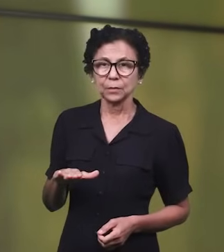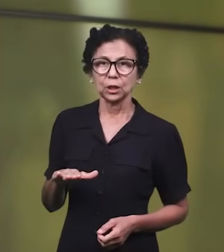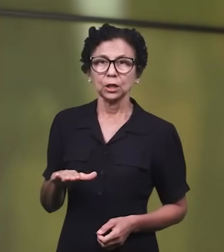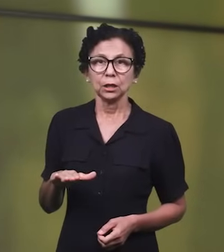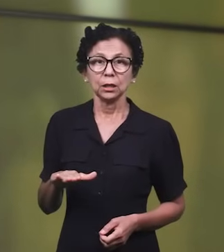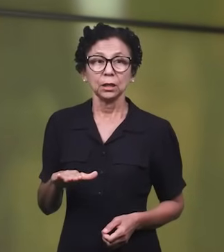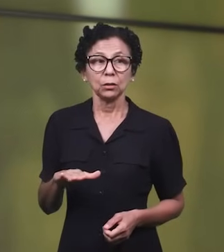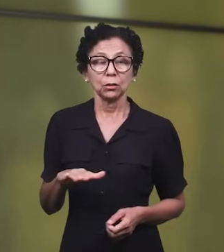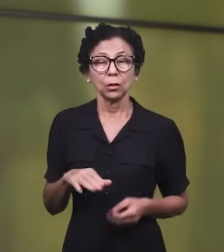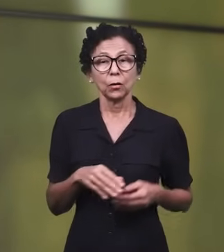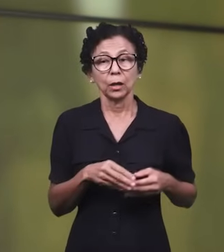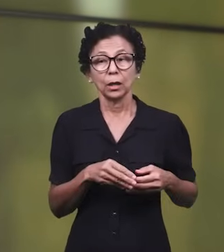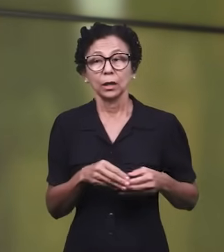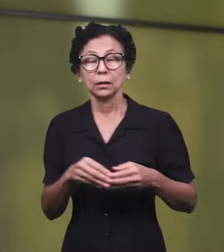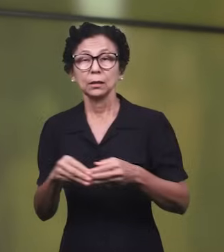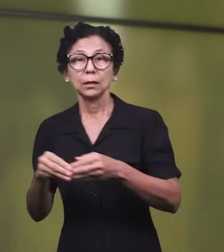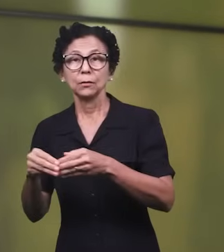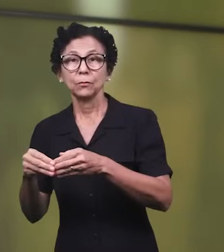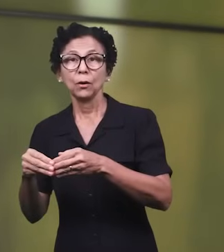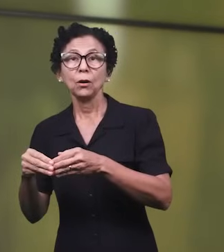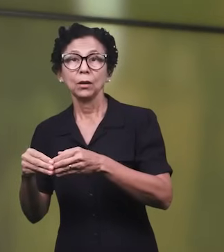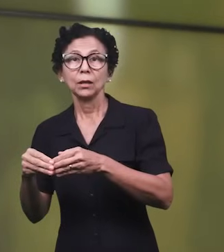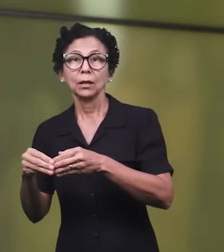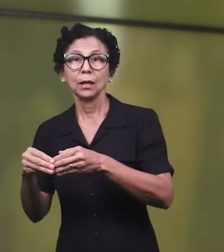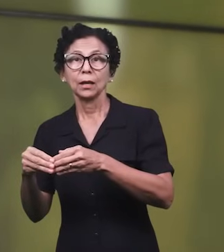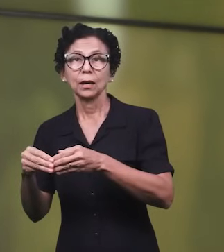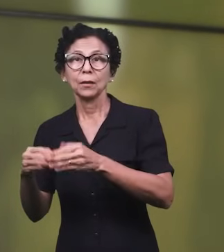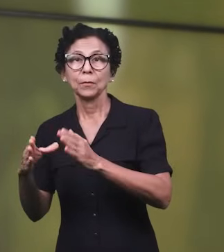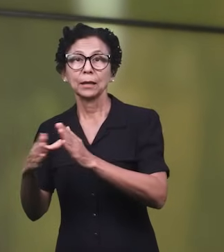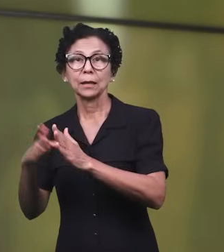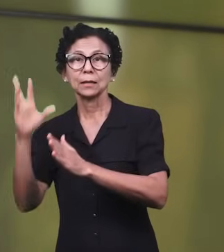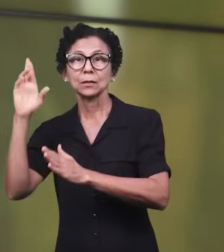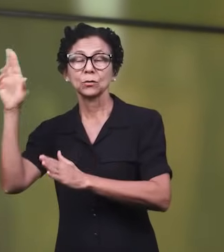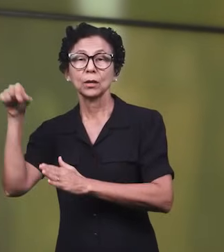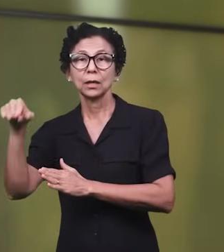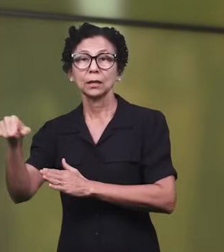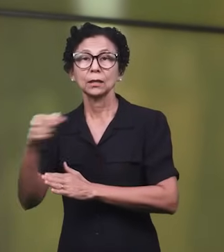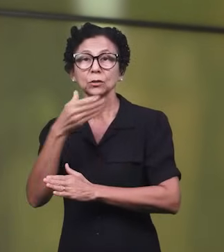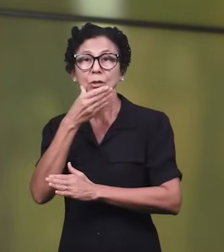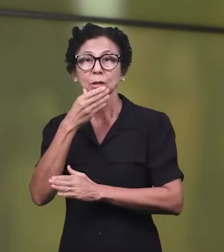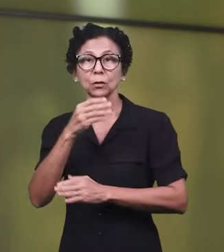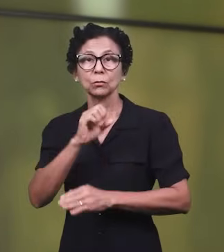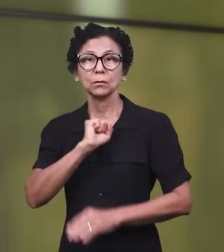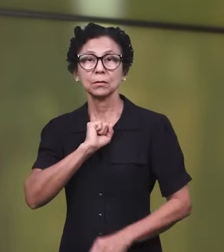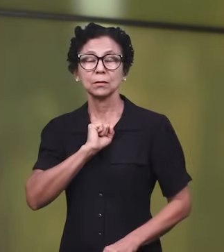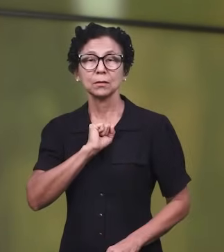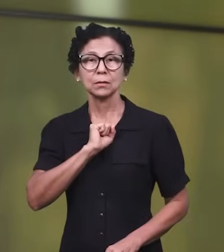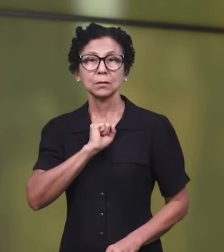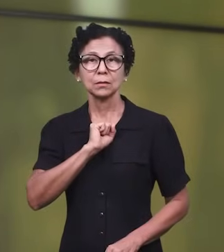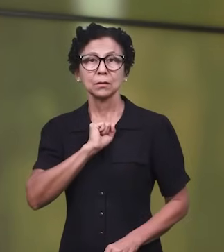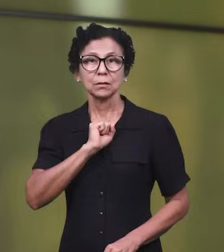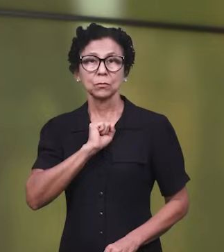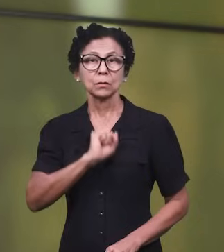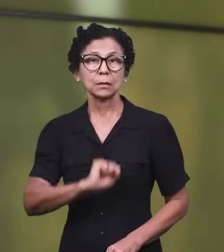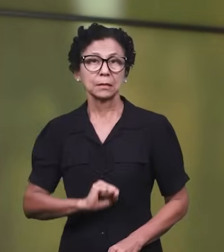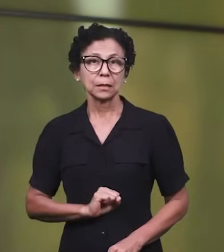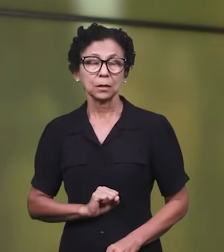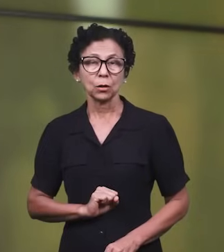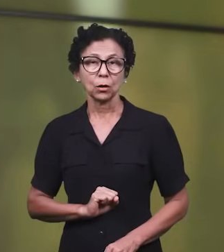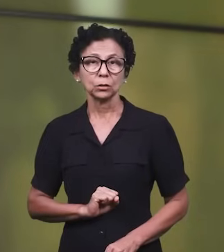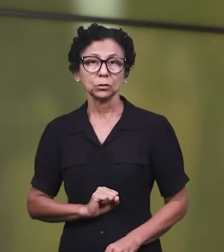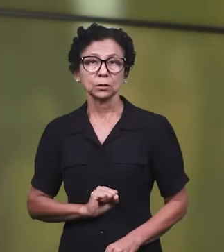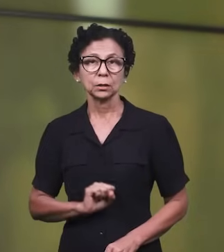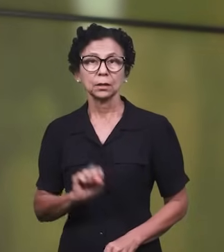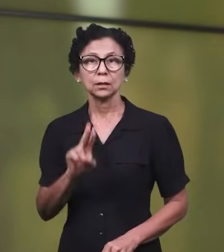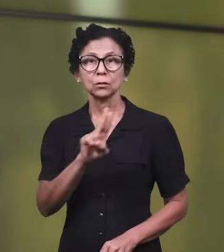né? Que não era nem tão recomendável. Então, você ter um filho como Samuel, consagrado,